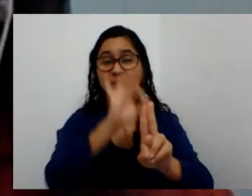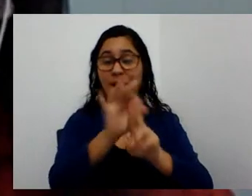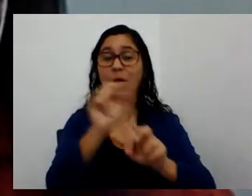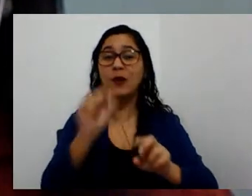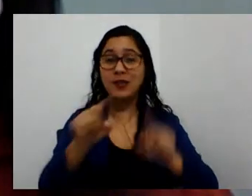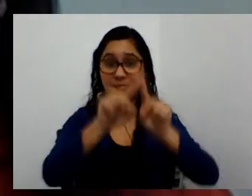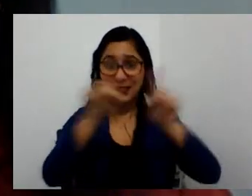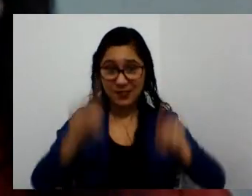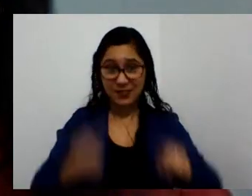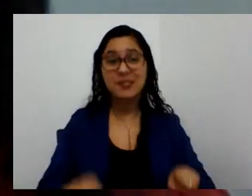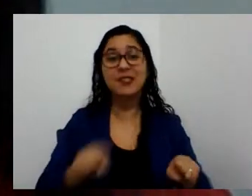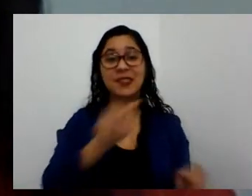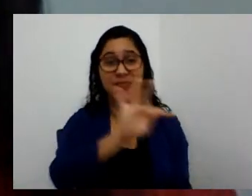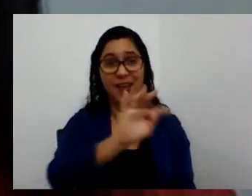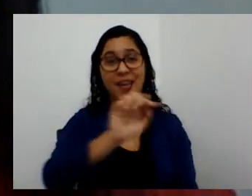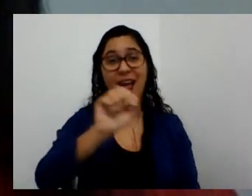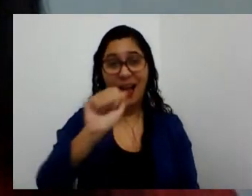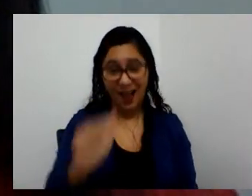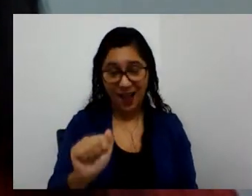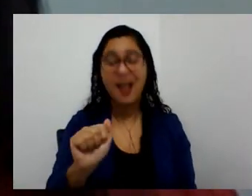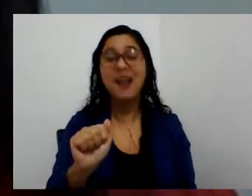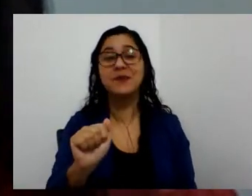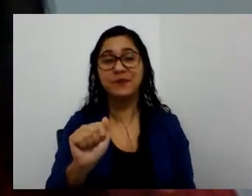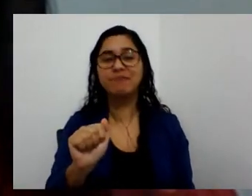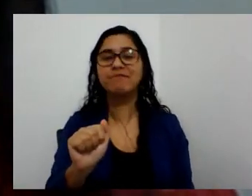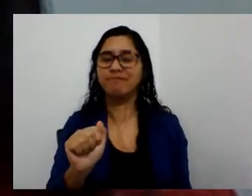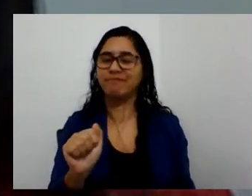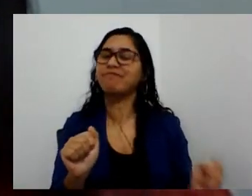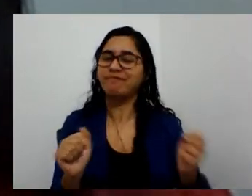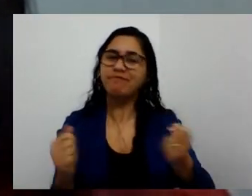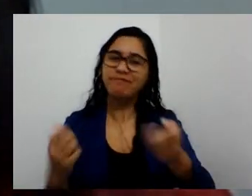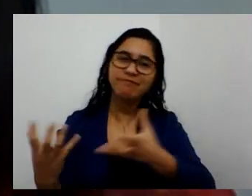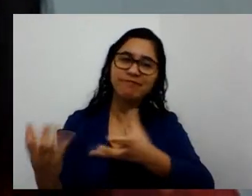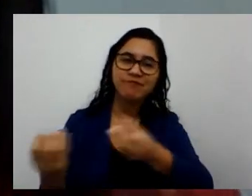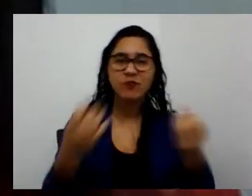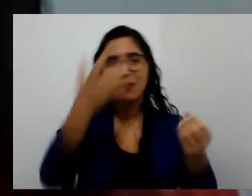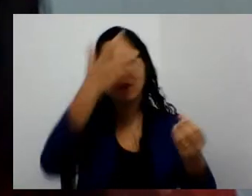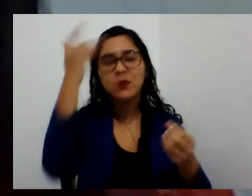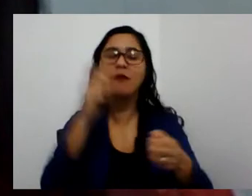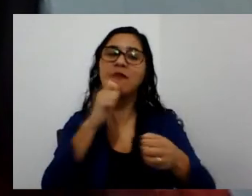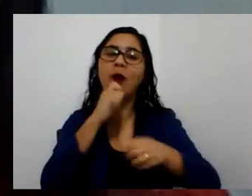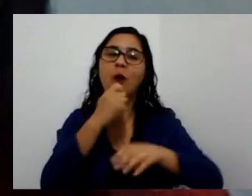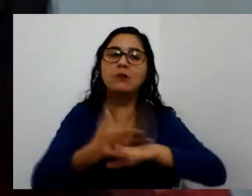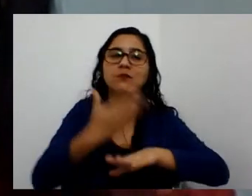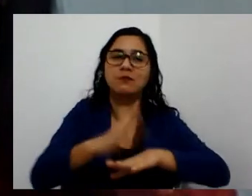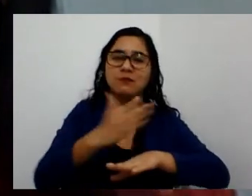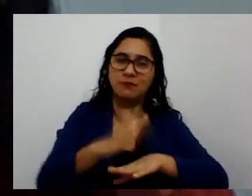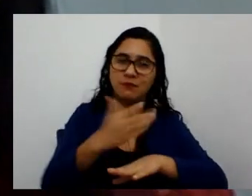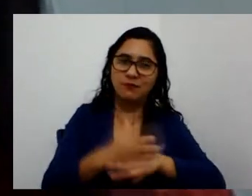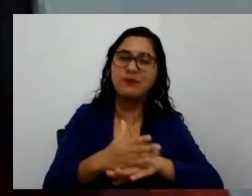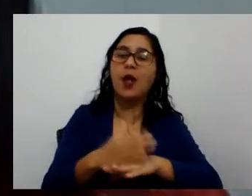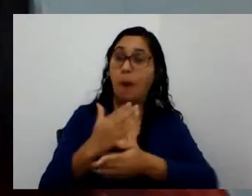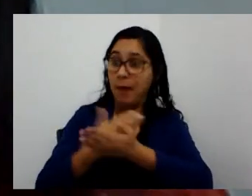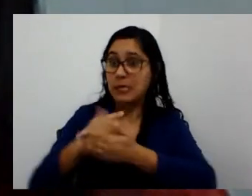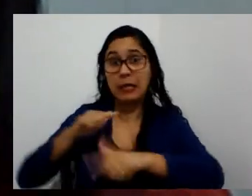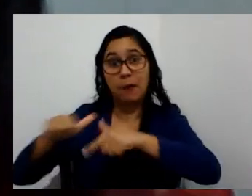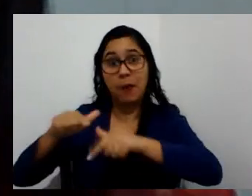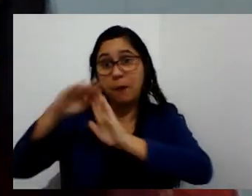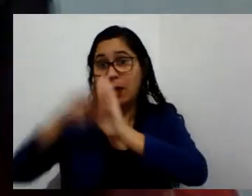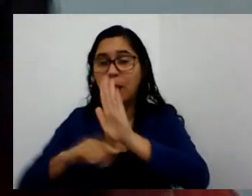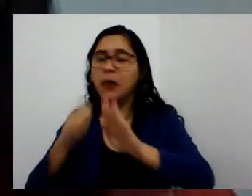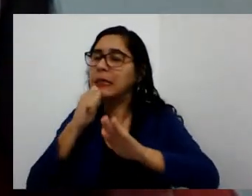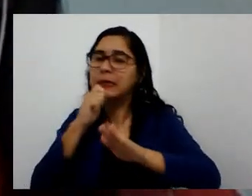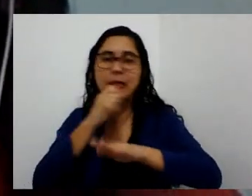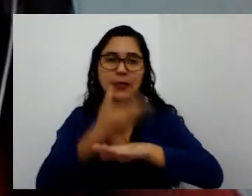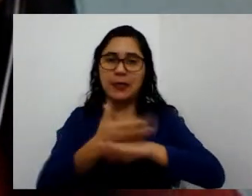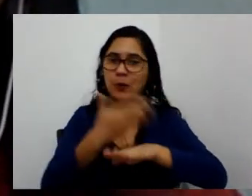servidores técnicos administrativos, muitos estão sem treinamento, né? Começam a trabalhar no programa, não tem esse